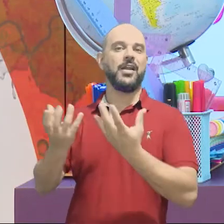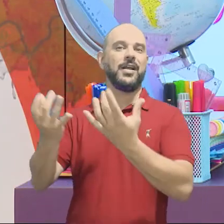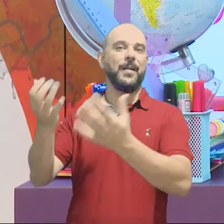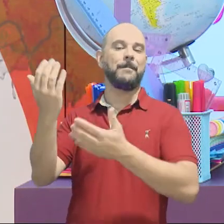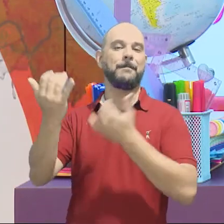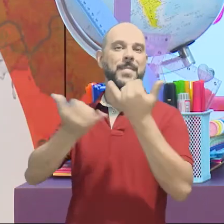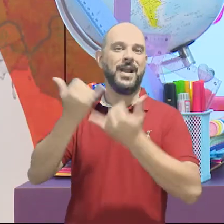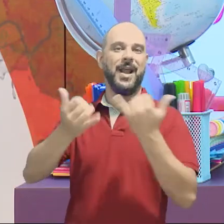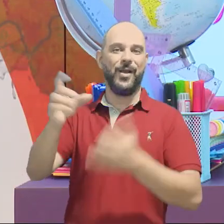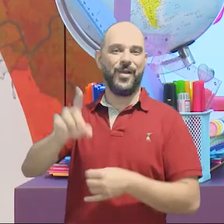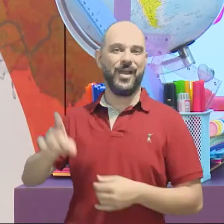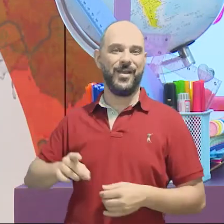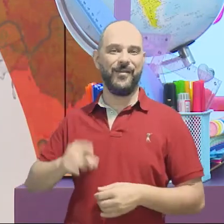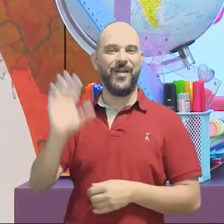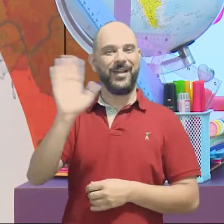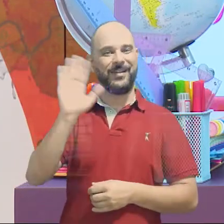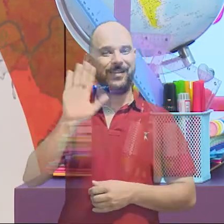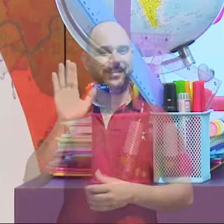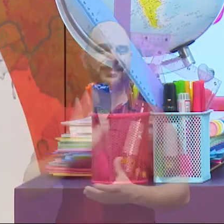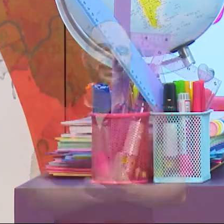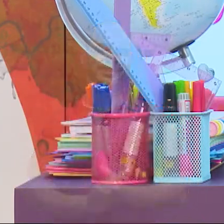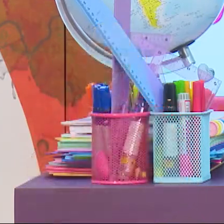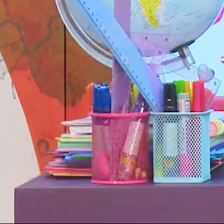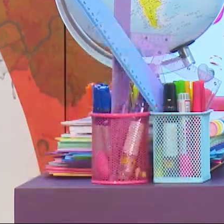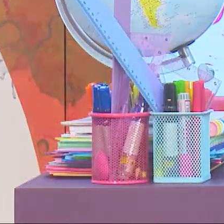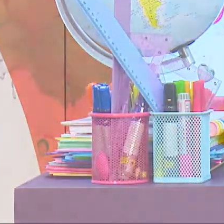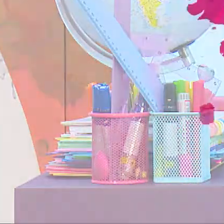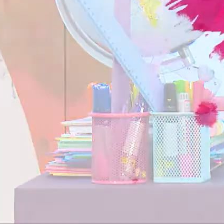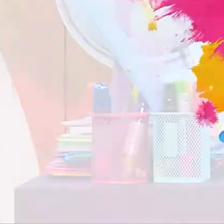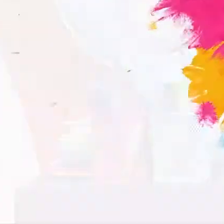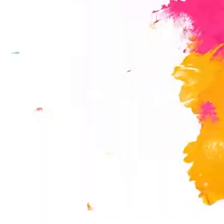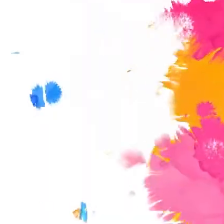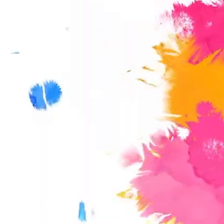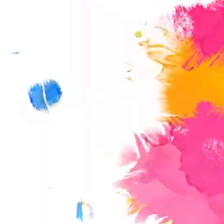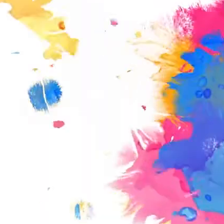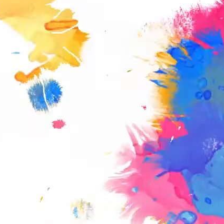Léo. Até a próxima, pessoal!